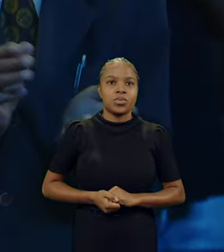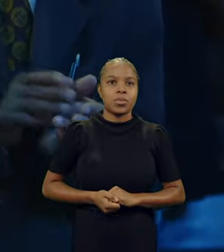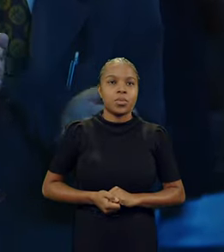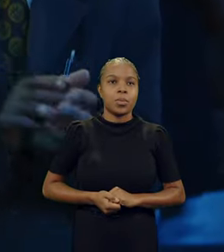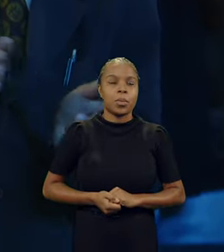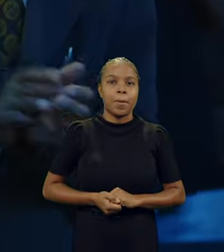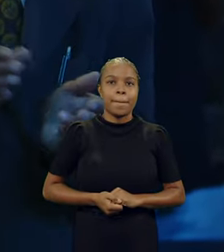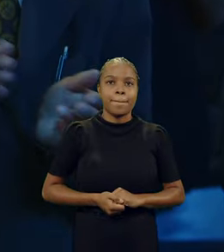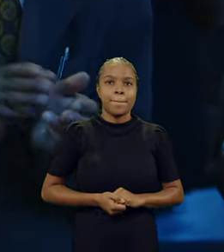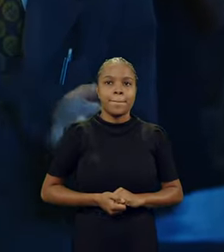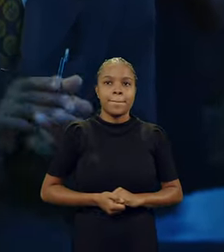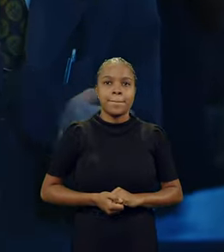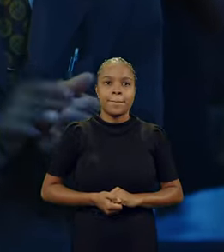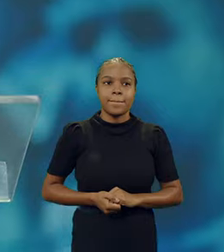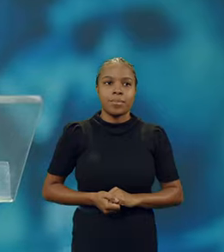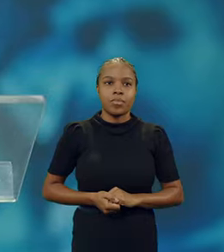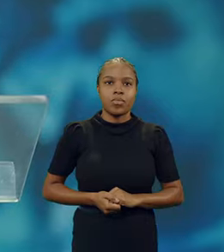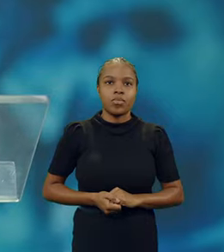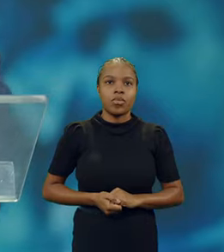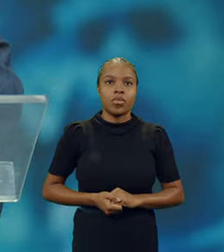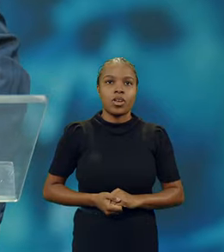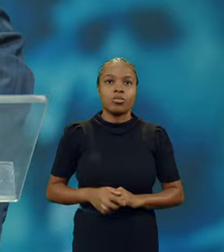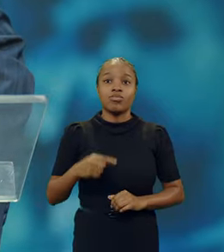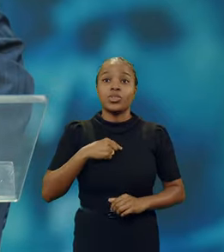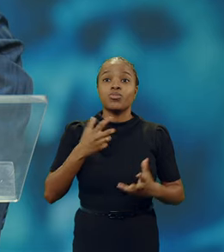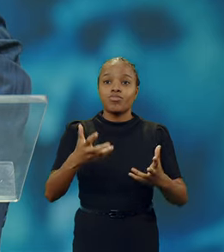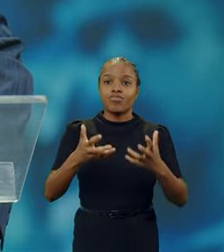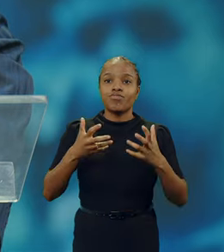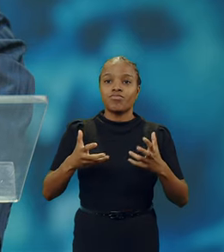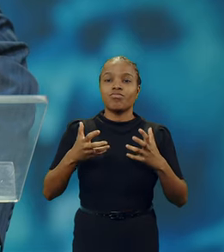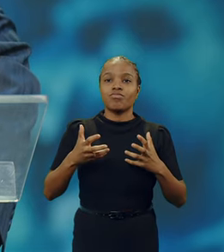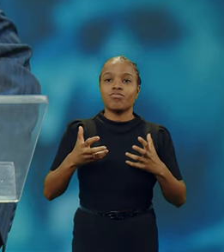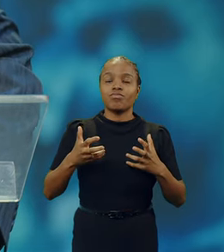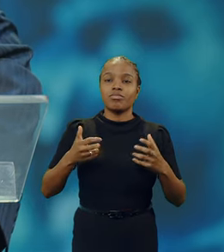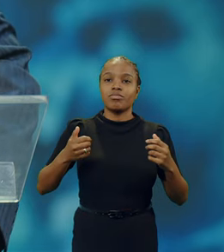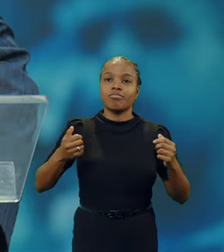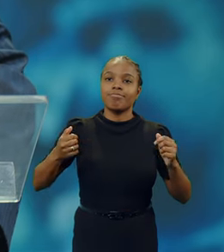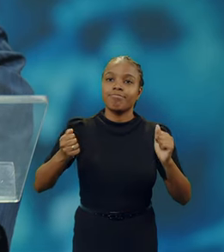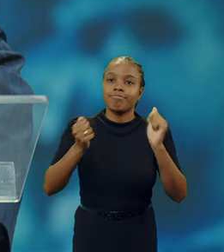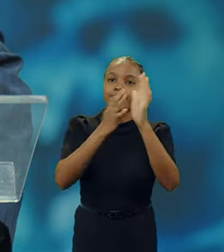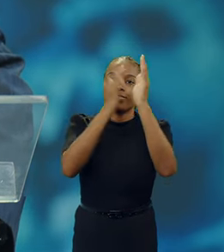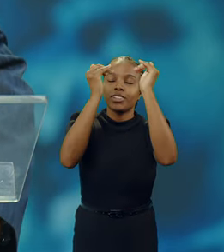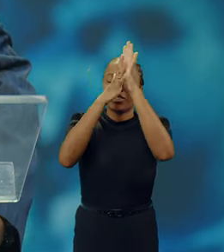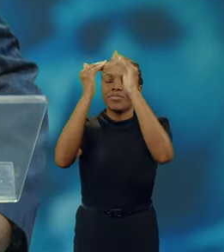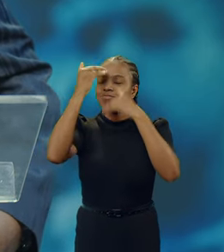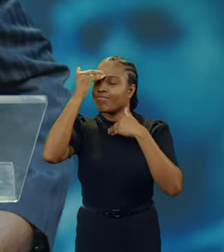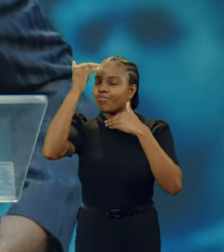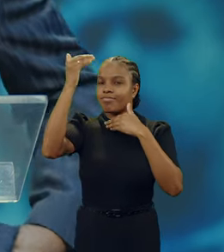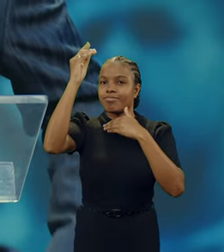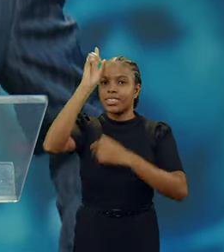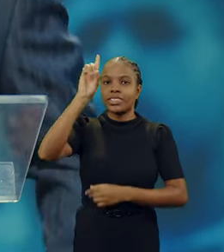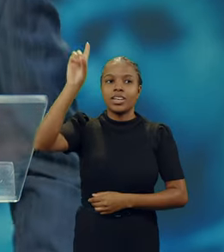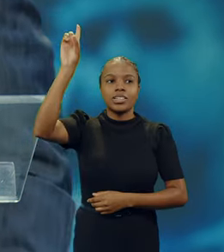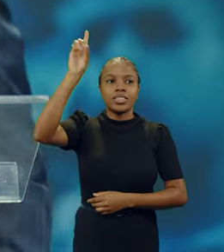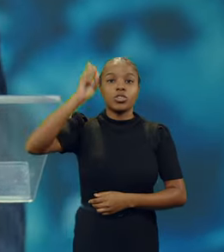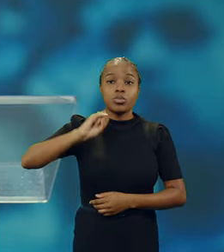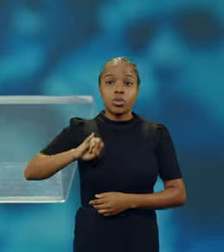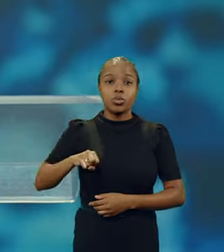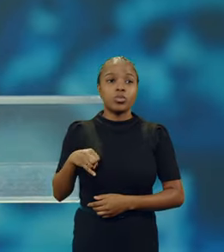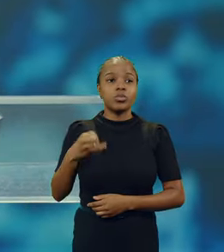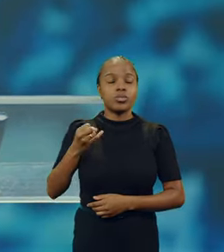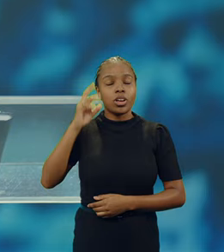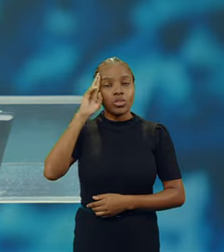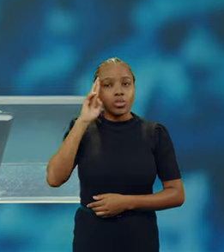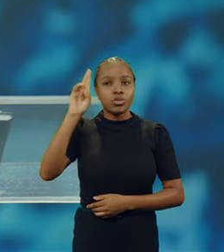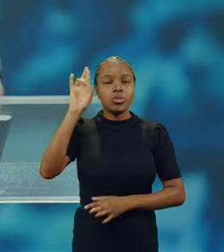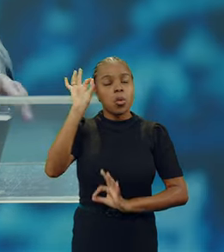Queridos, quero louvar a Deus por esta oportunidade que o Senhor